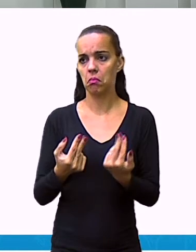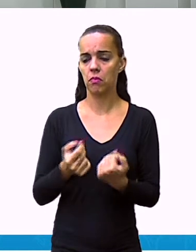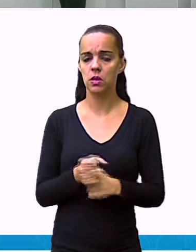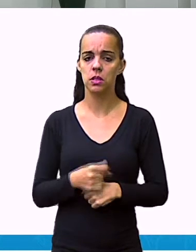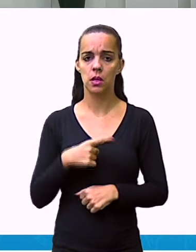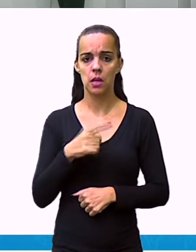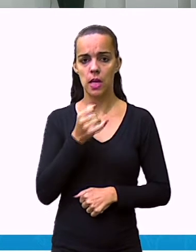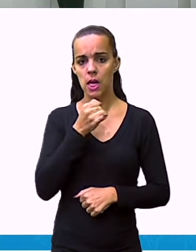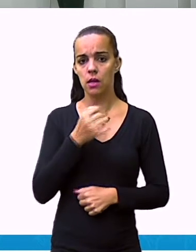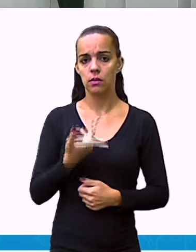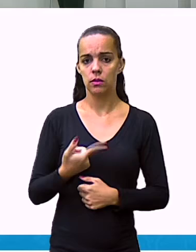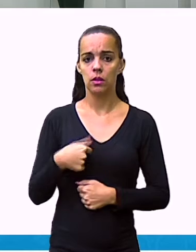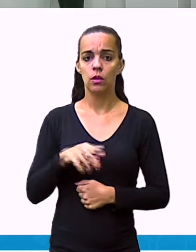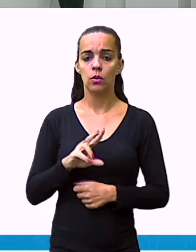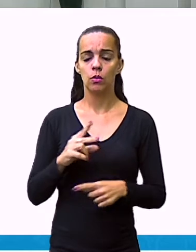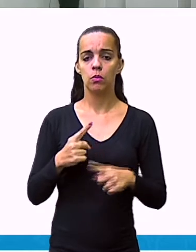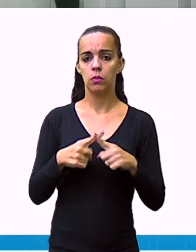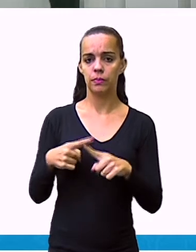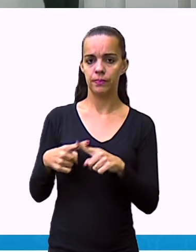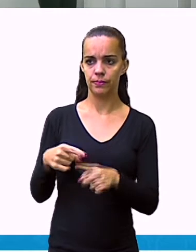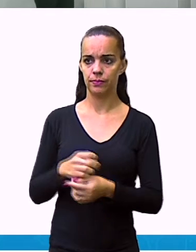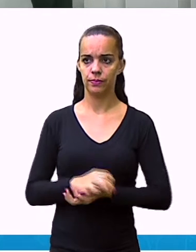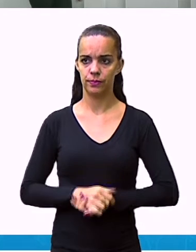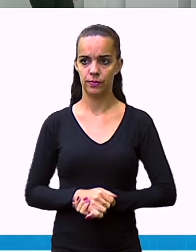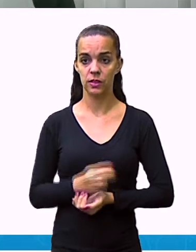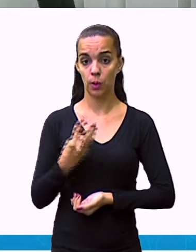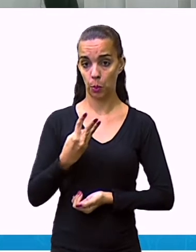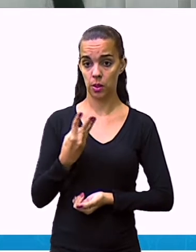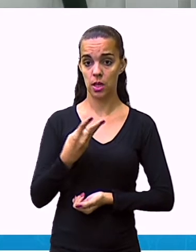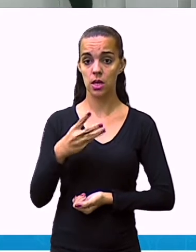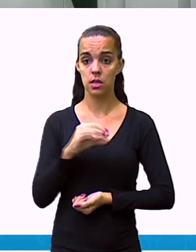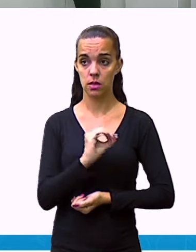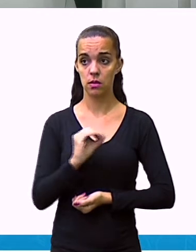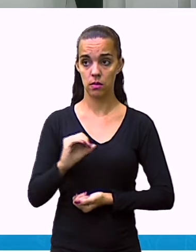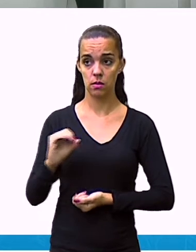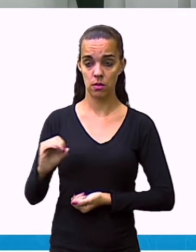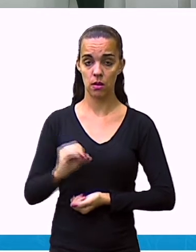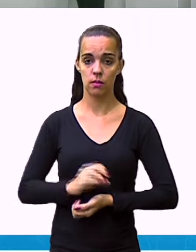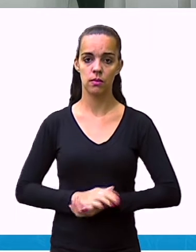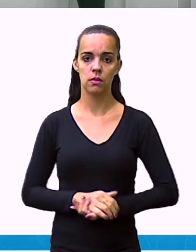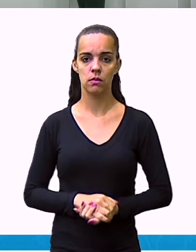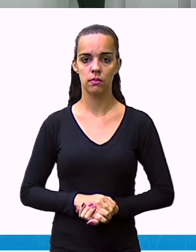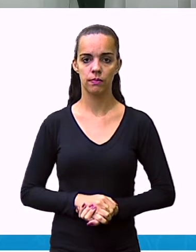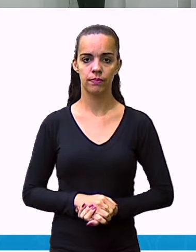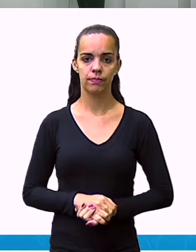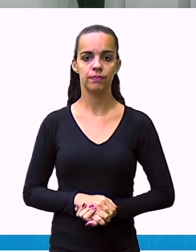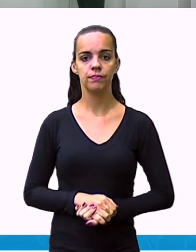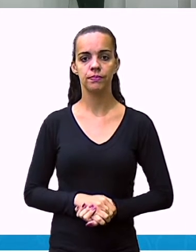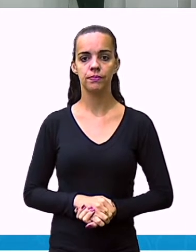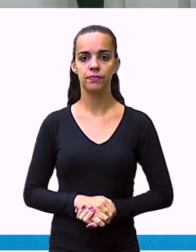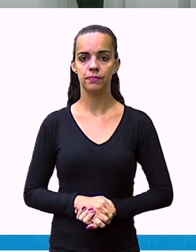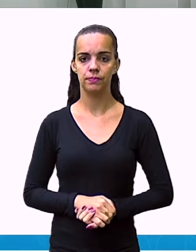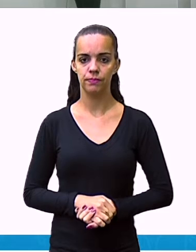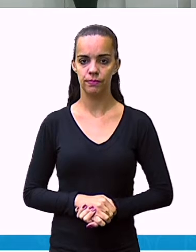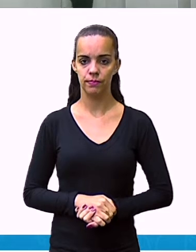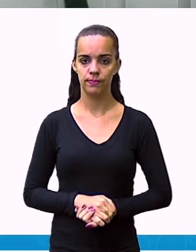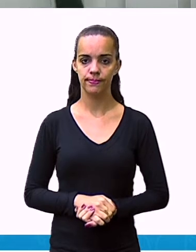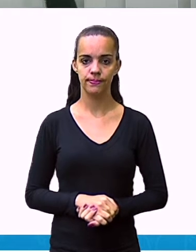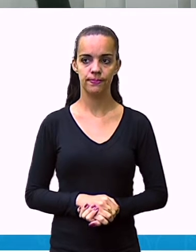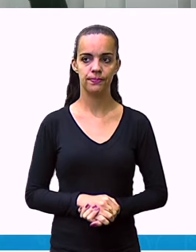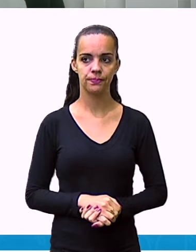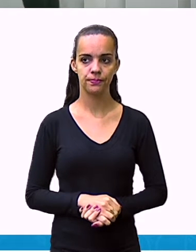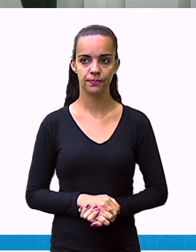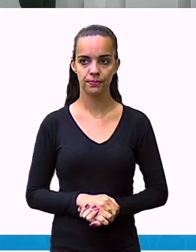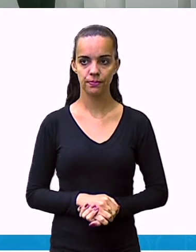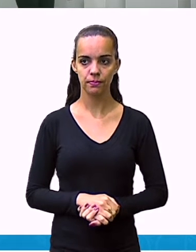1 e quantos zeros eu tenho eu tenho três zeros então aqui você colocar 30